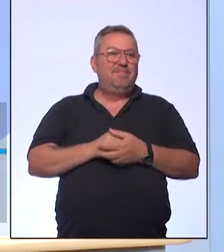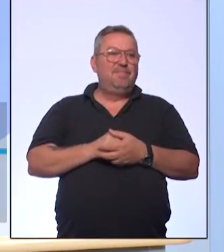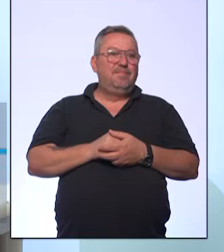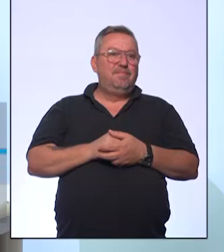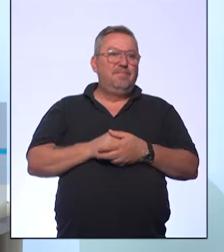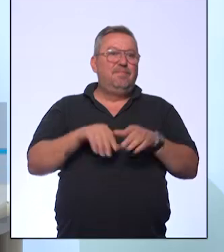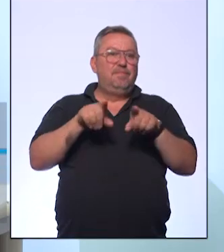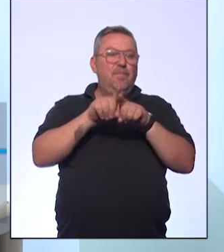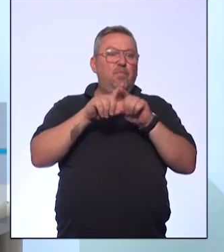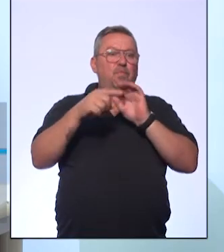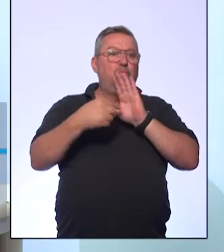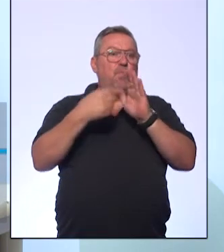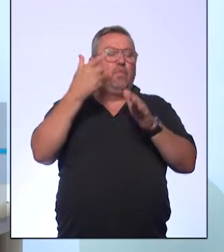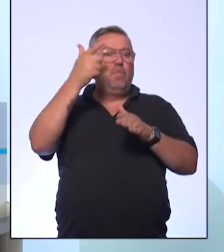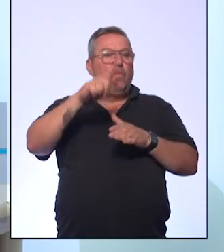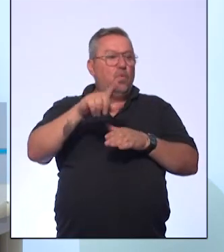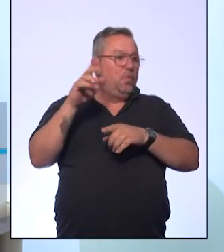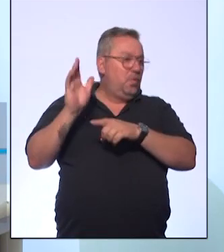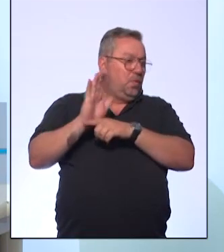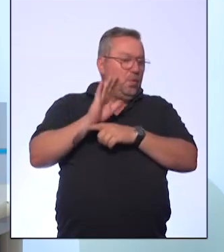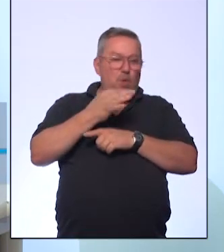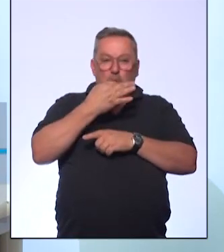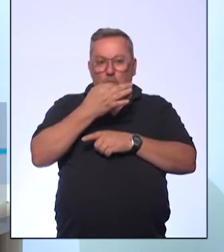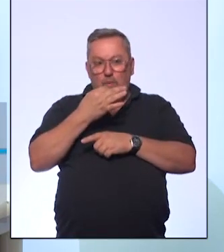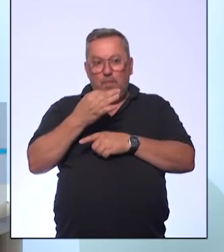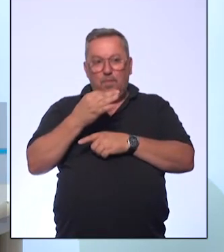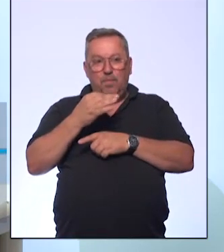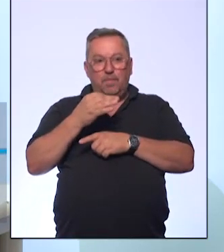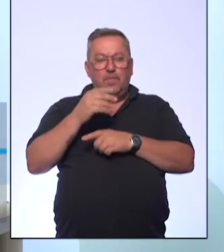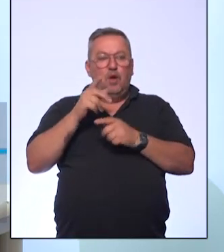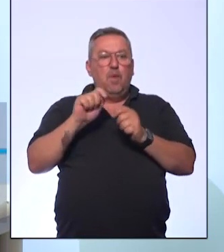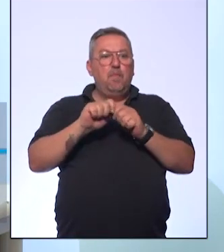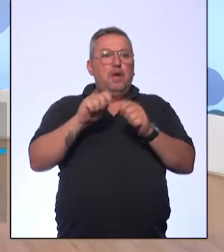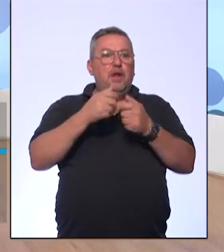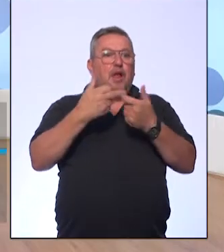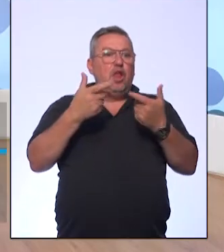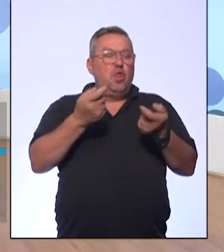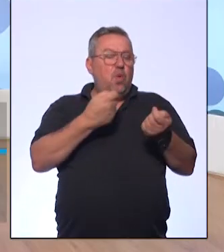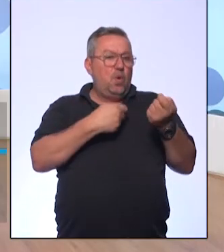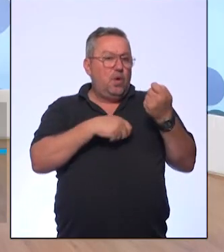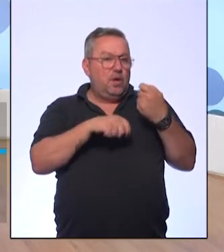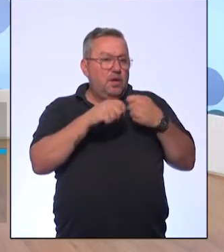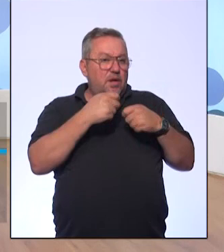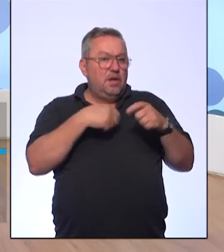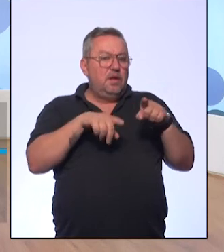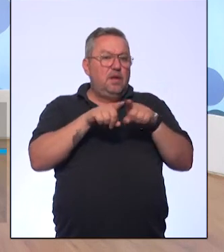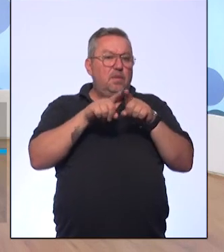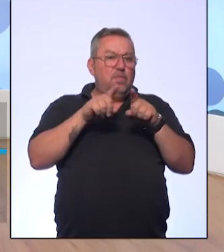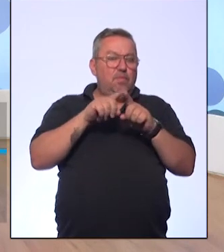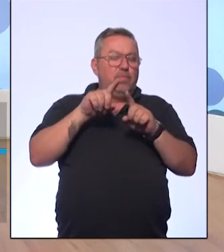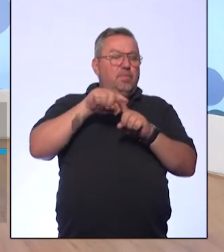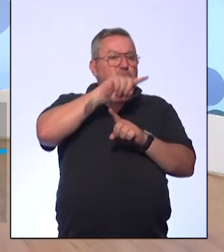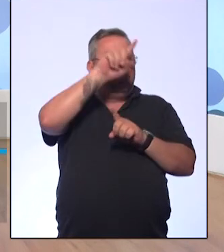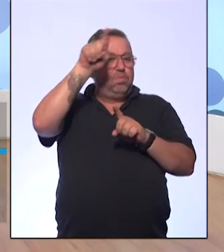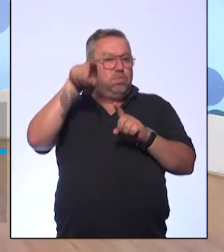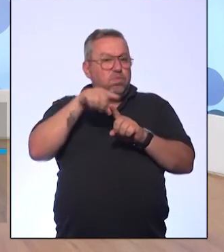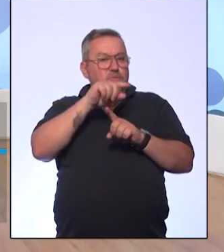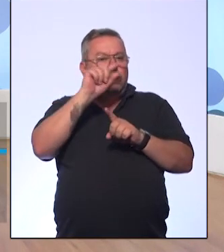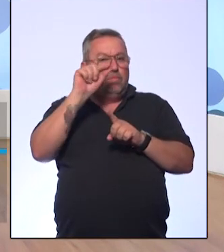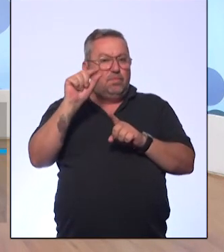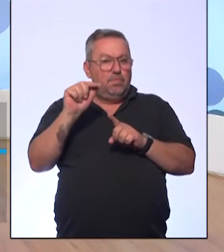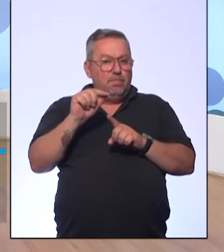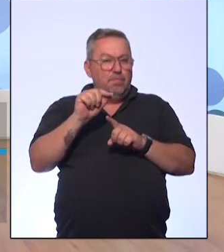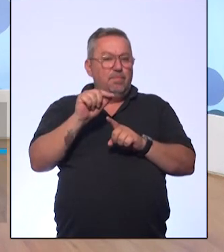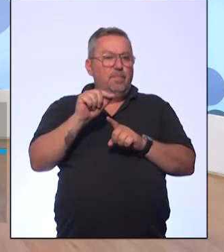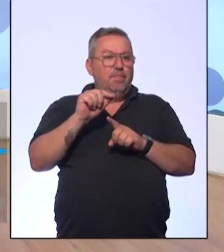E apareceram também outras contribuições, a questão das mercadorias, né, a questão da circulação de dinheiro, de moeda.